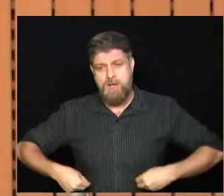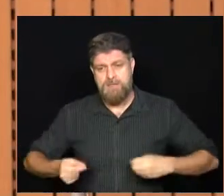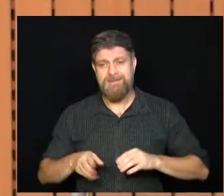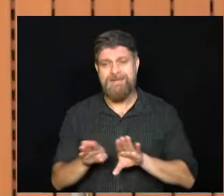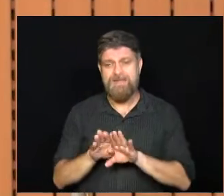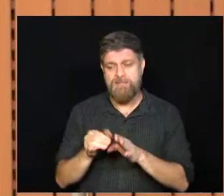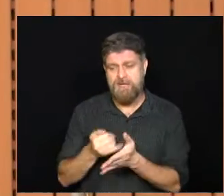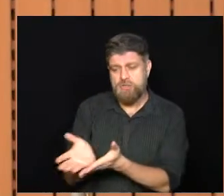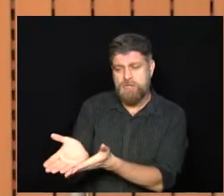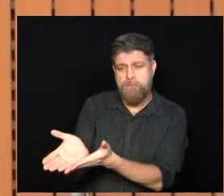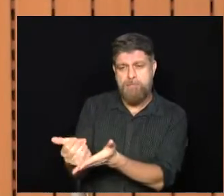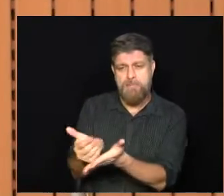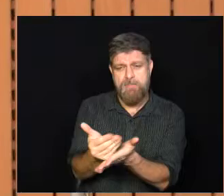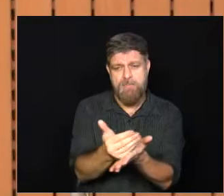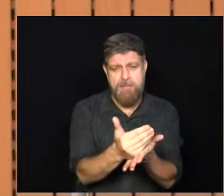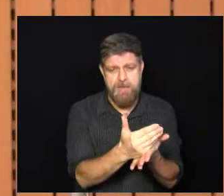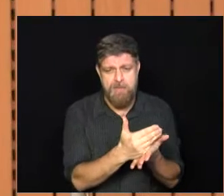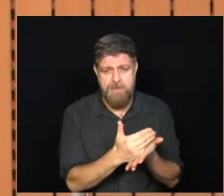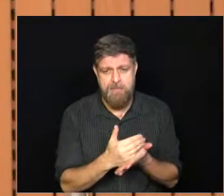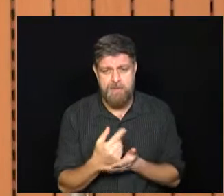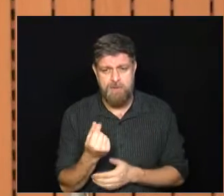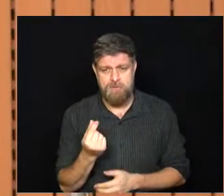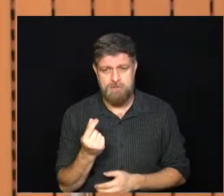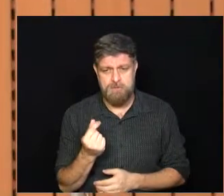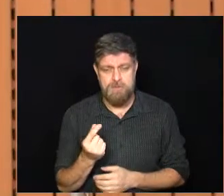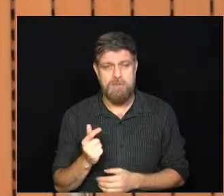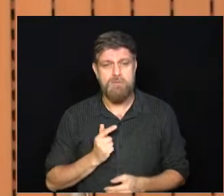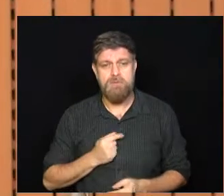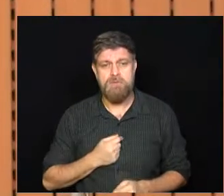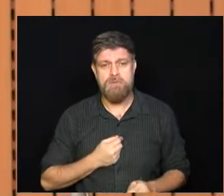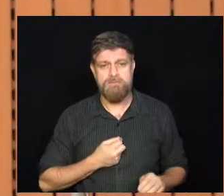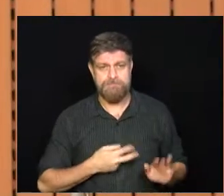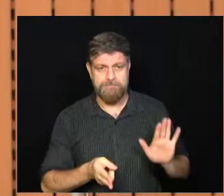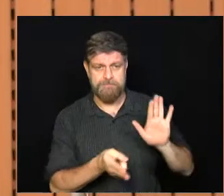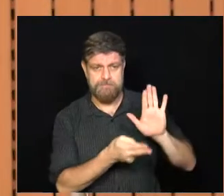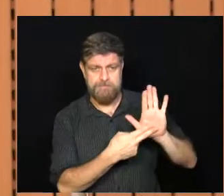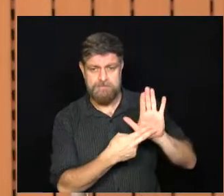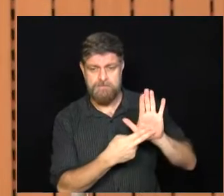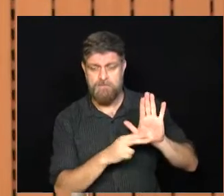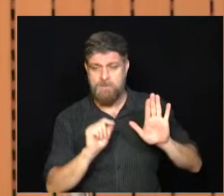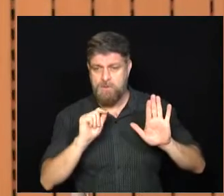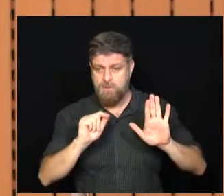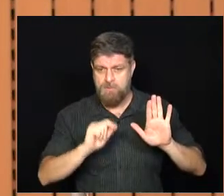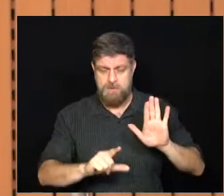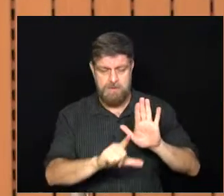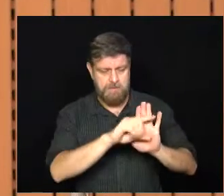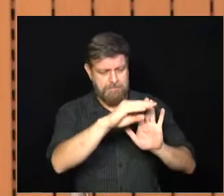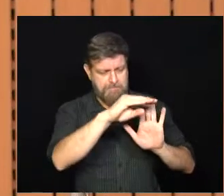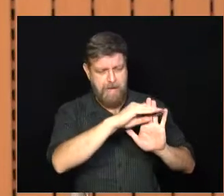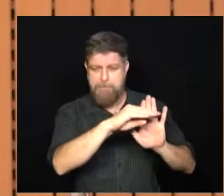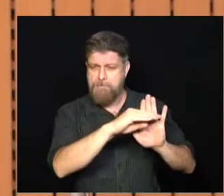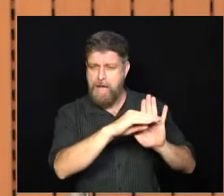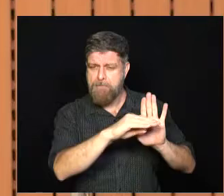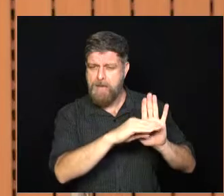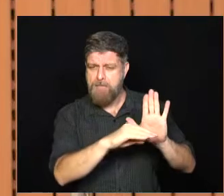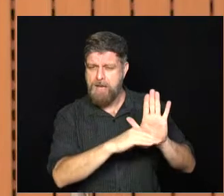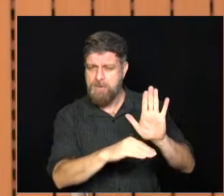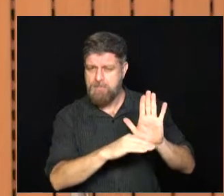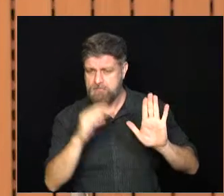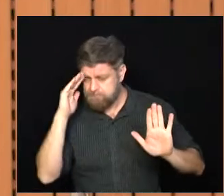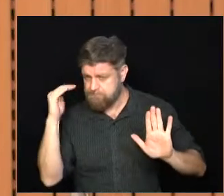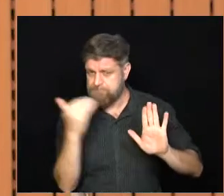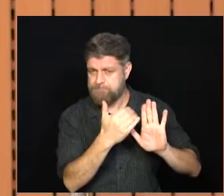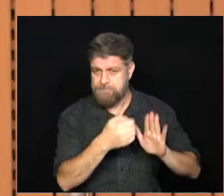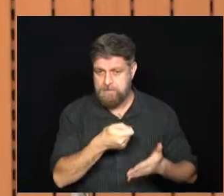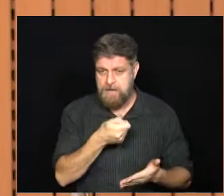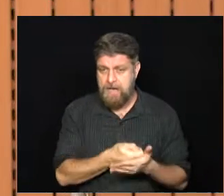receitas e quais foram os compromissos e o cumprimento dentro das exigências da